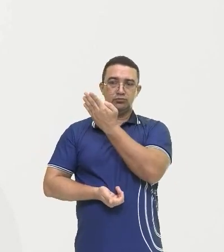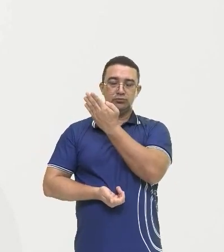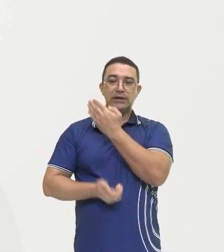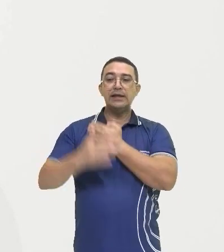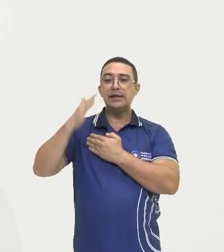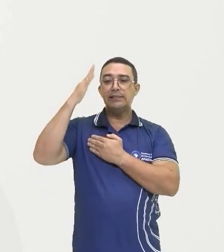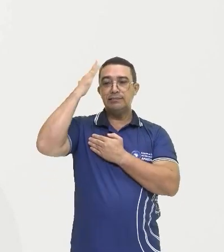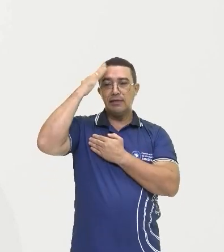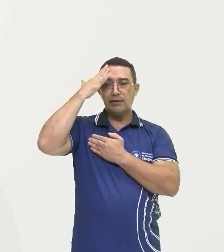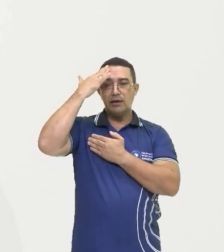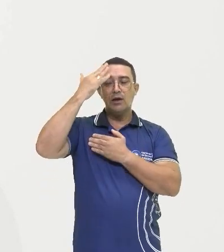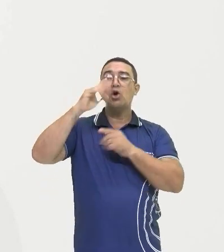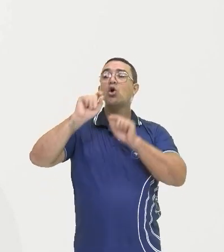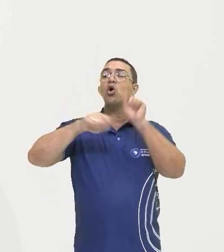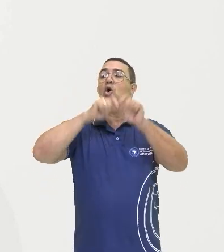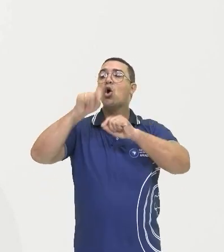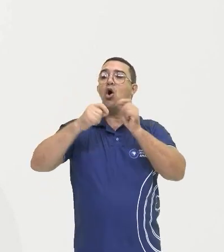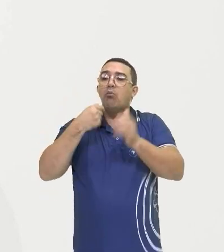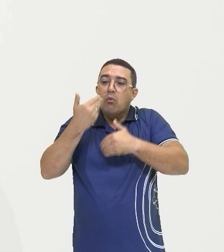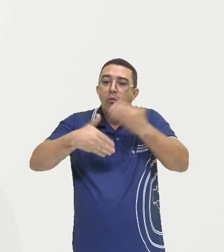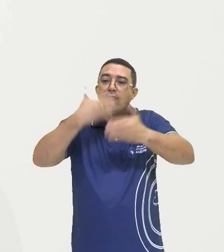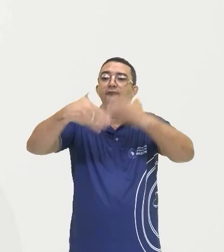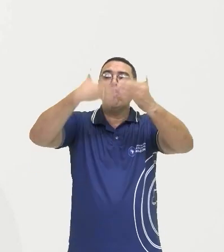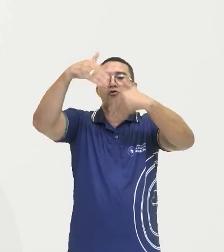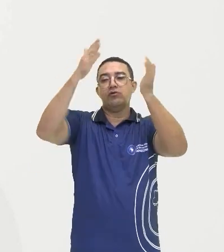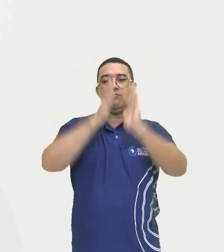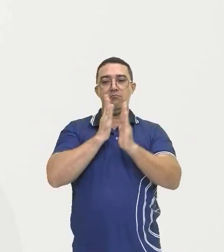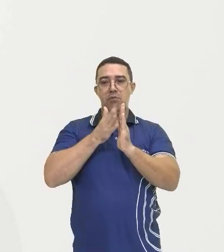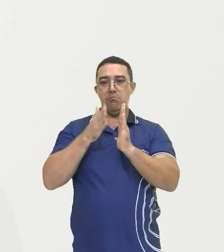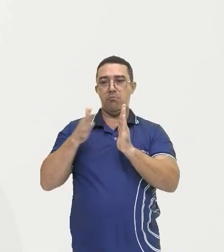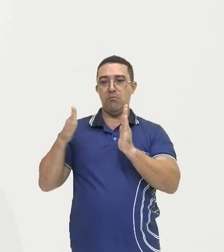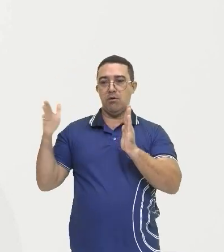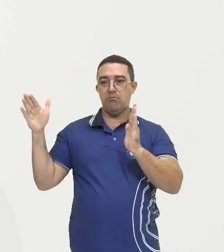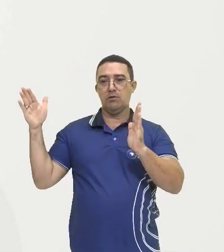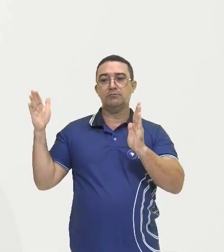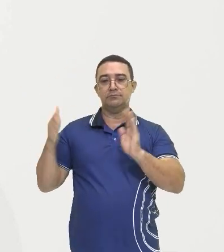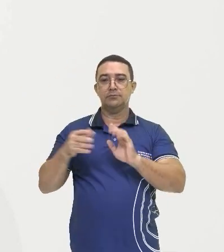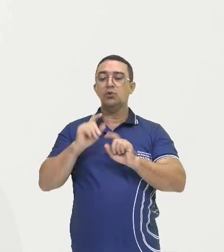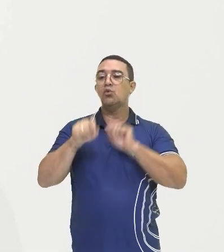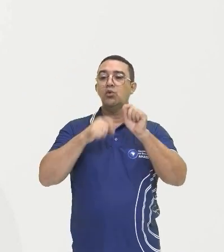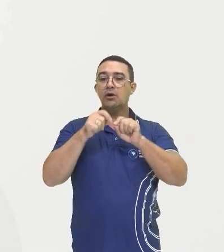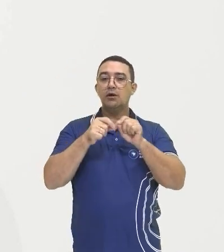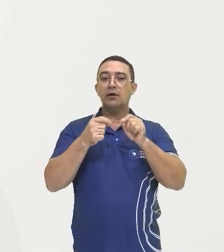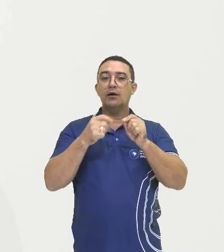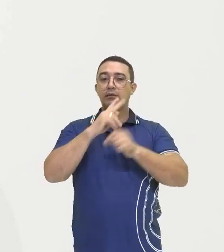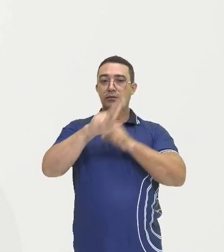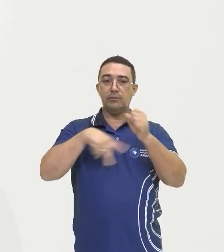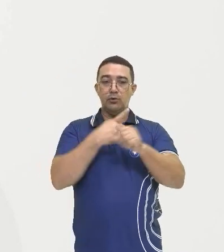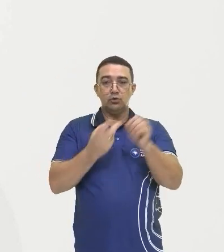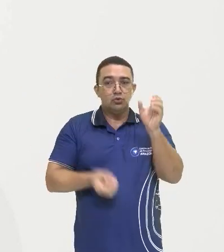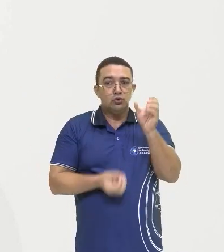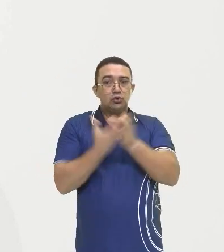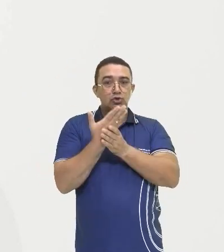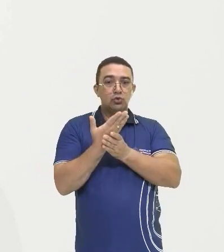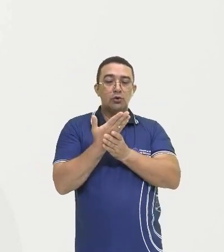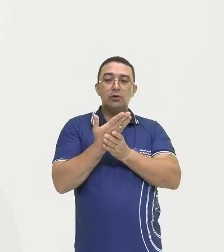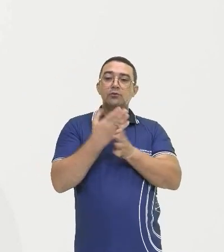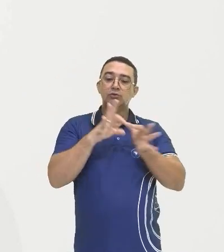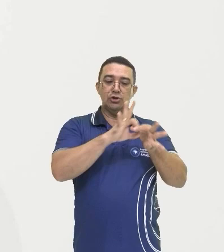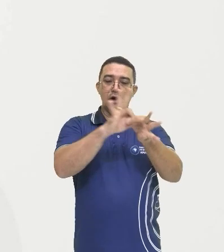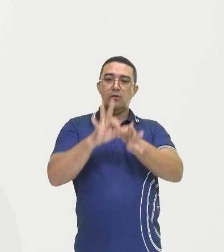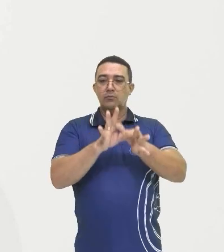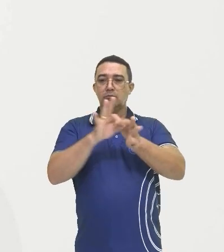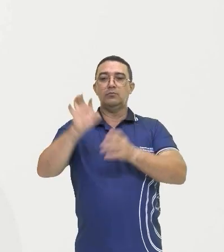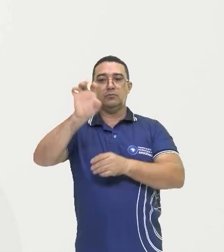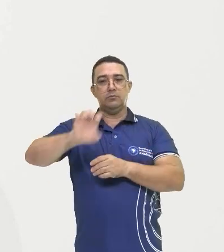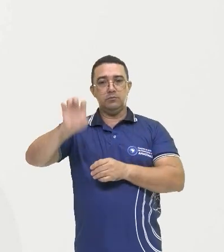entendermos, como foi essa etapa de evolução daquilo que veio se tornar a União Europeia. Bem, a gente